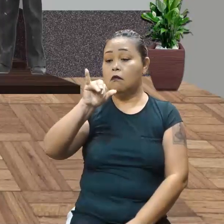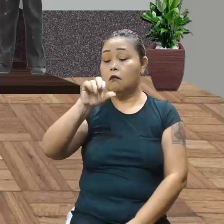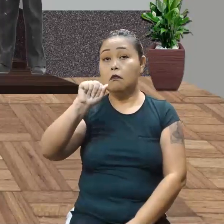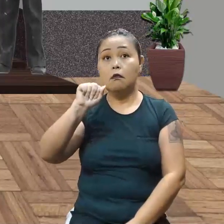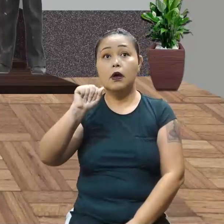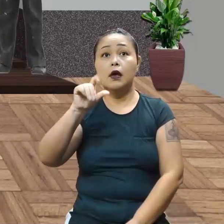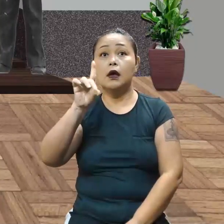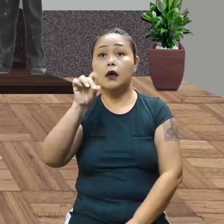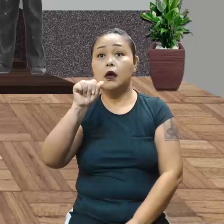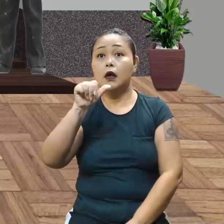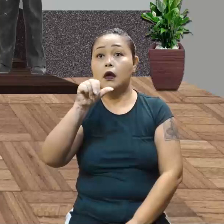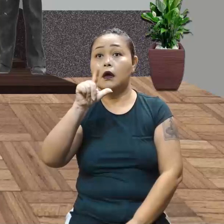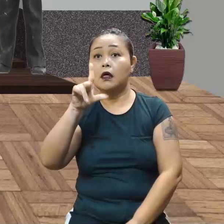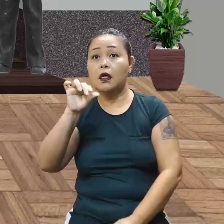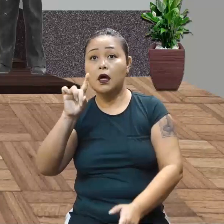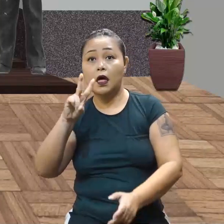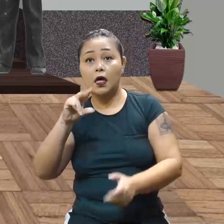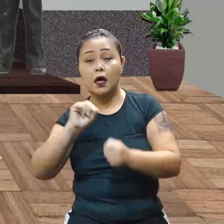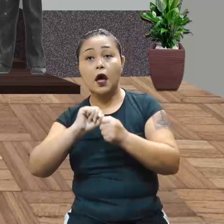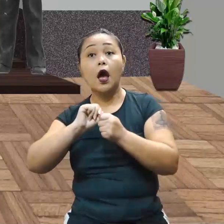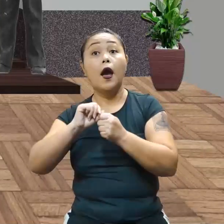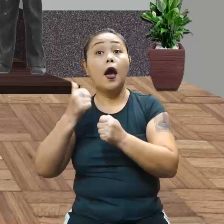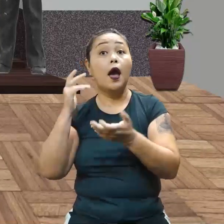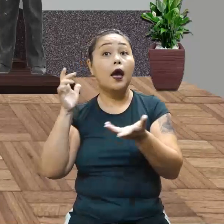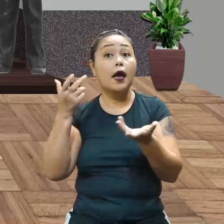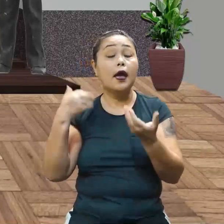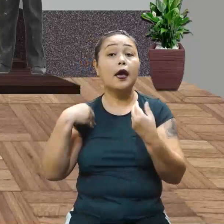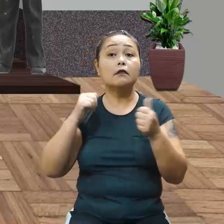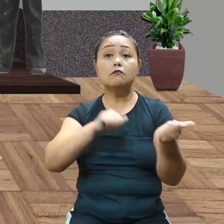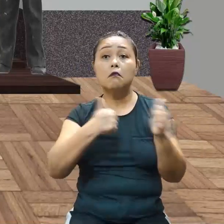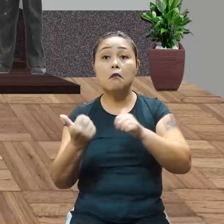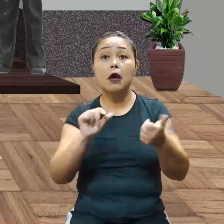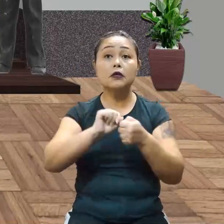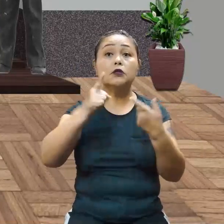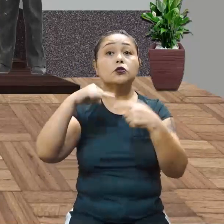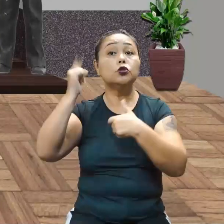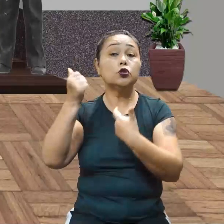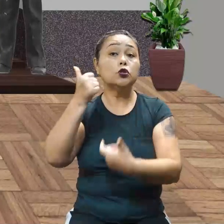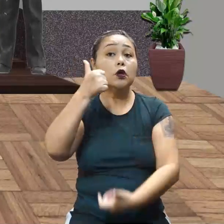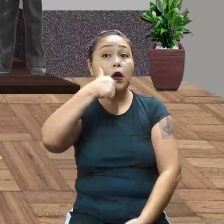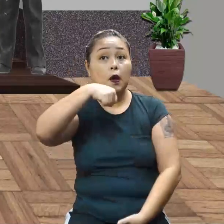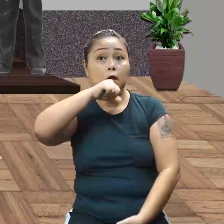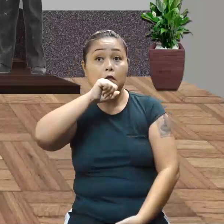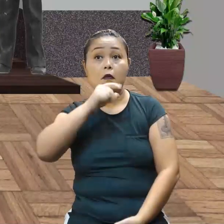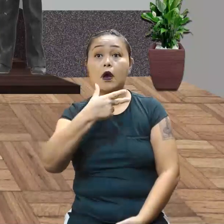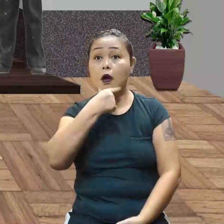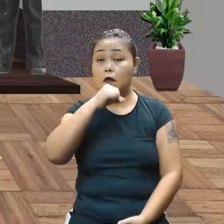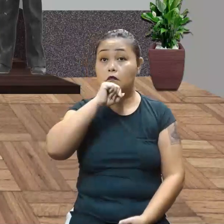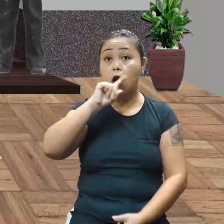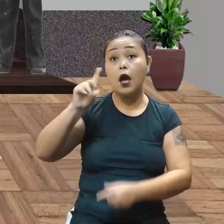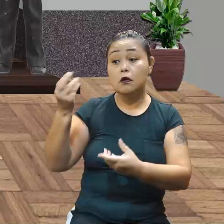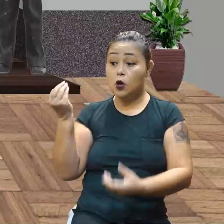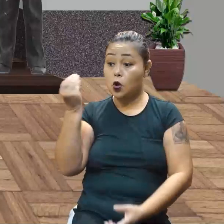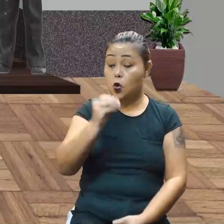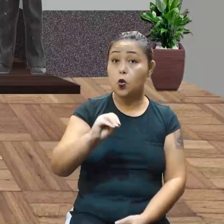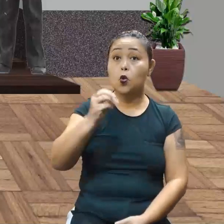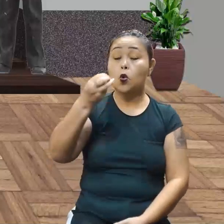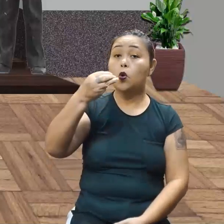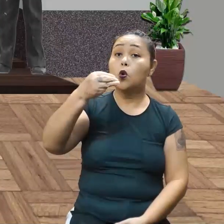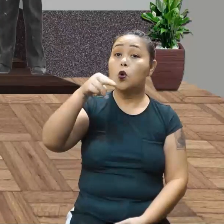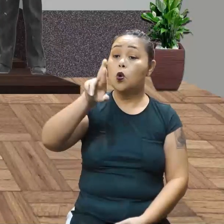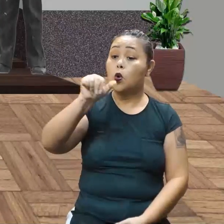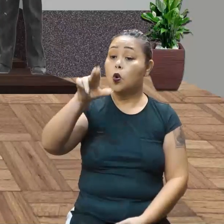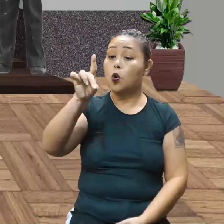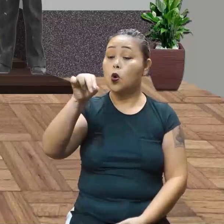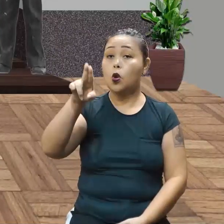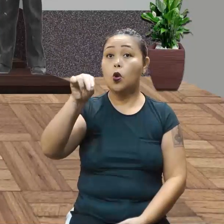da sua mãe, mas depois ele vai acrescentar o nome do tio dele, o sobrenome do tio dele, que vai ser Rondon. Por isso que depois ele vai ser